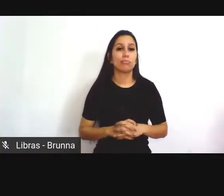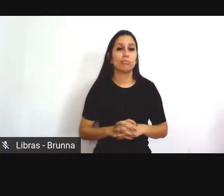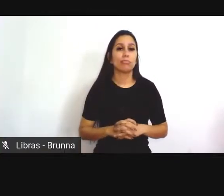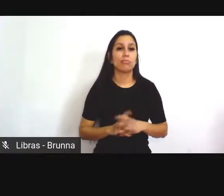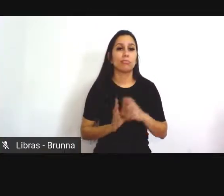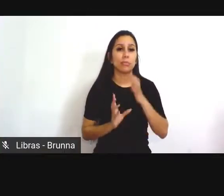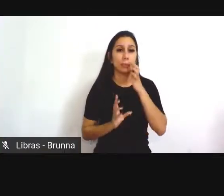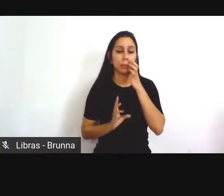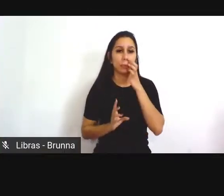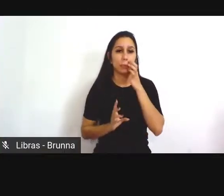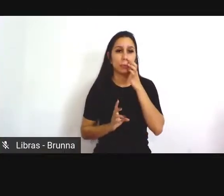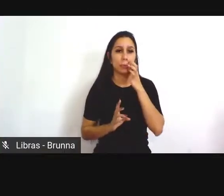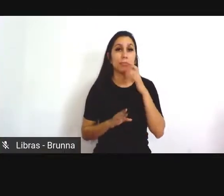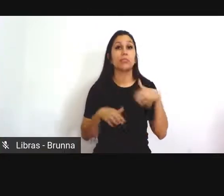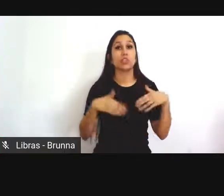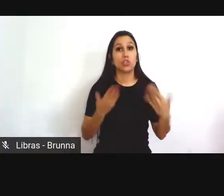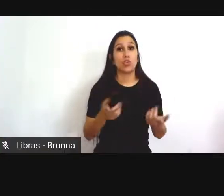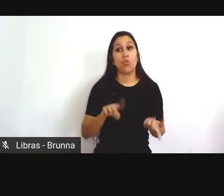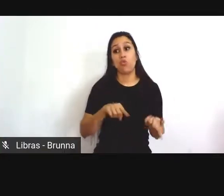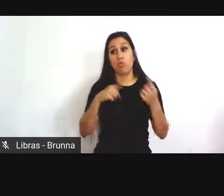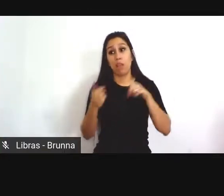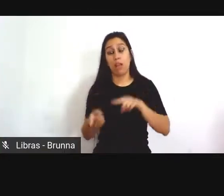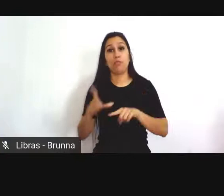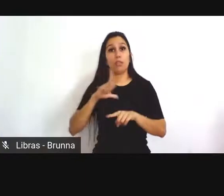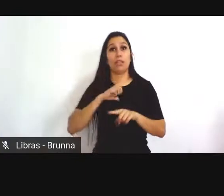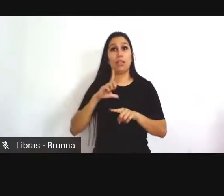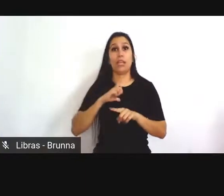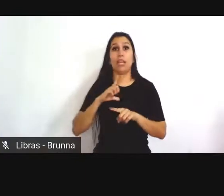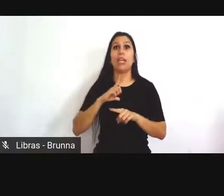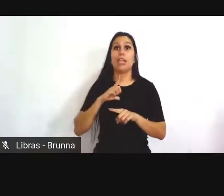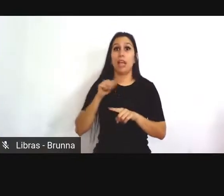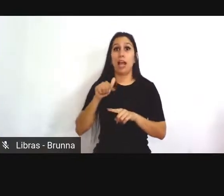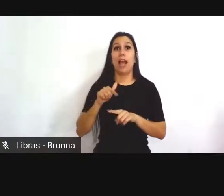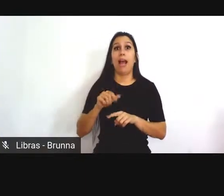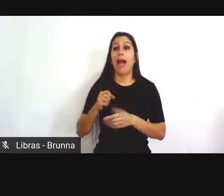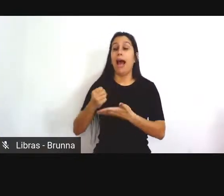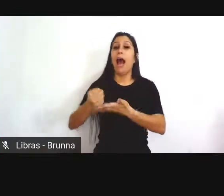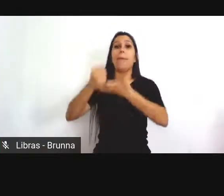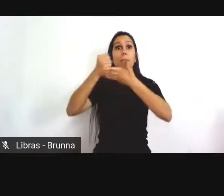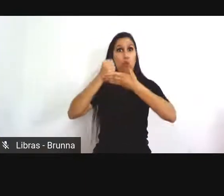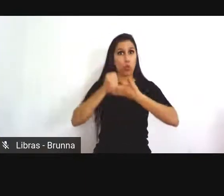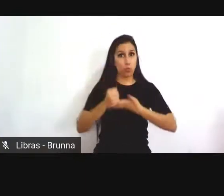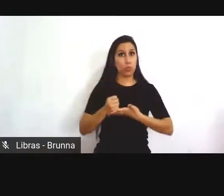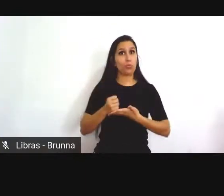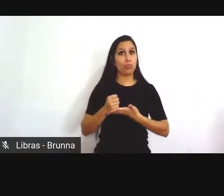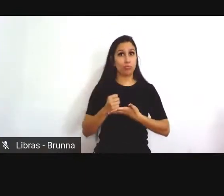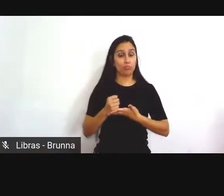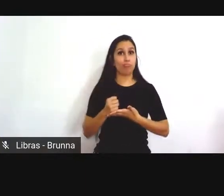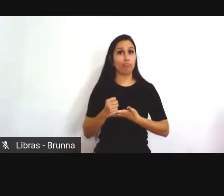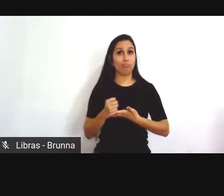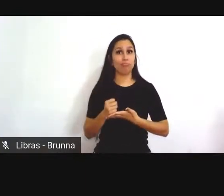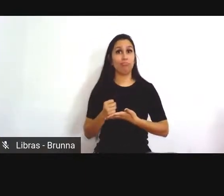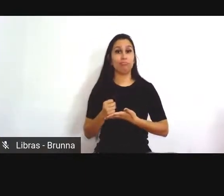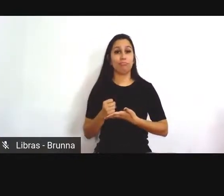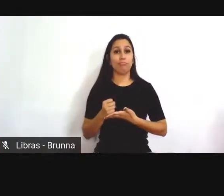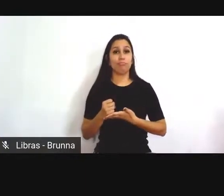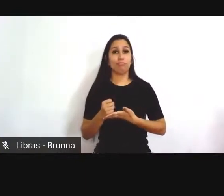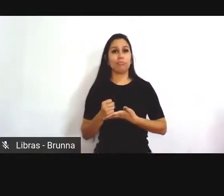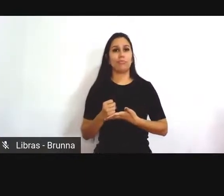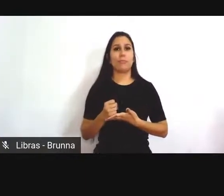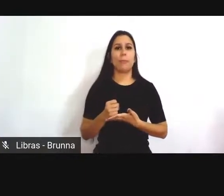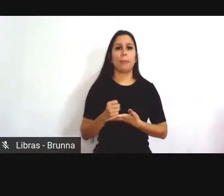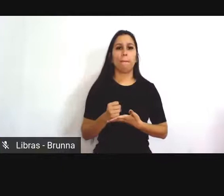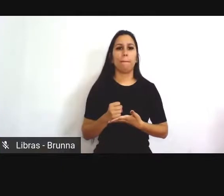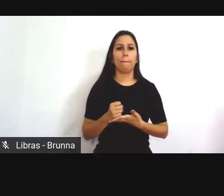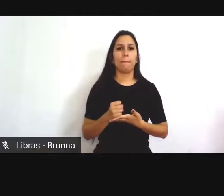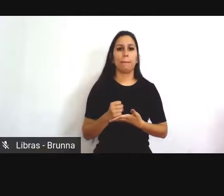passa a ter um ponto de apoio, ou seja, os contatos, a rede de contatos que você cria, tanto pessoal, tanto na